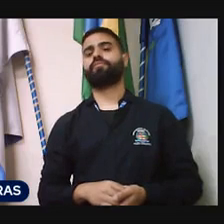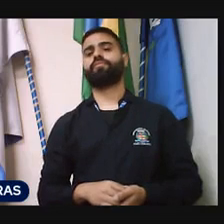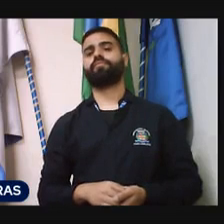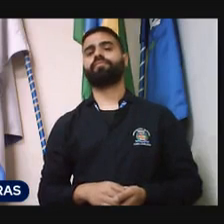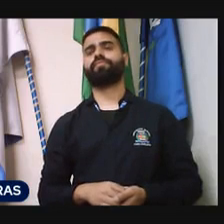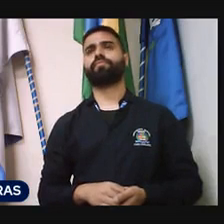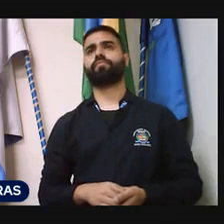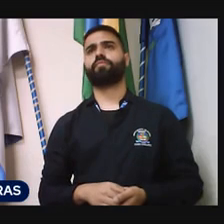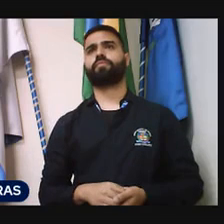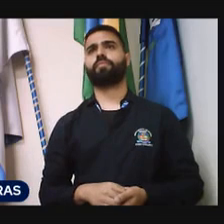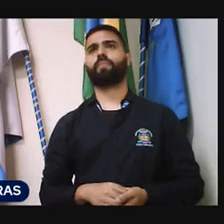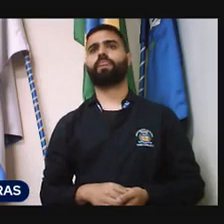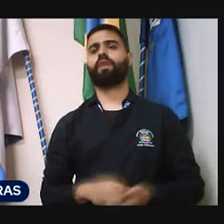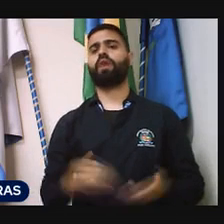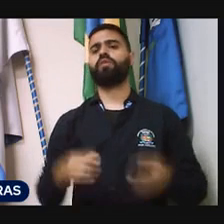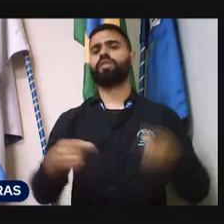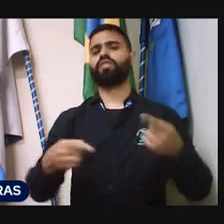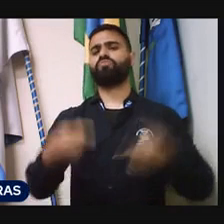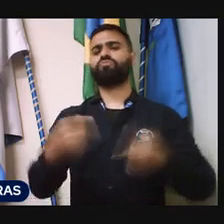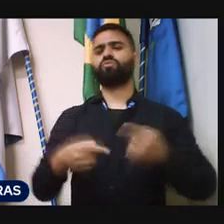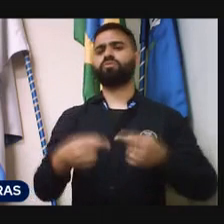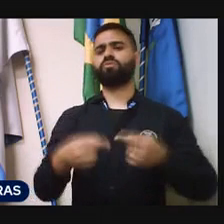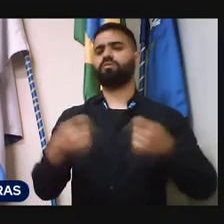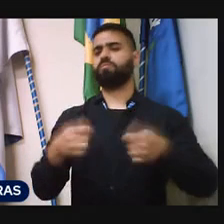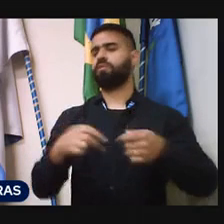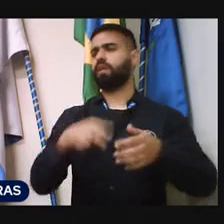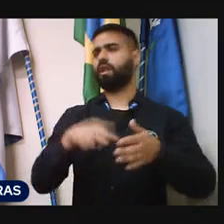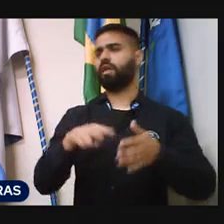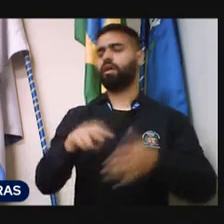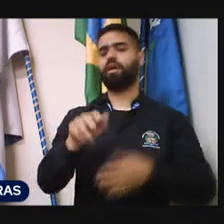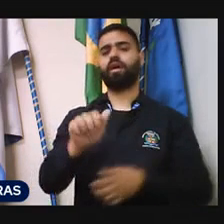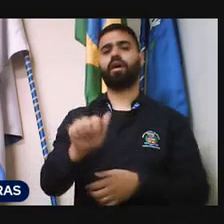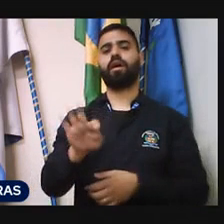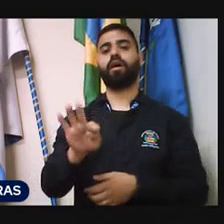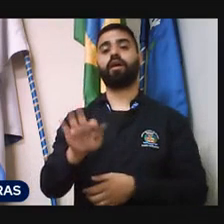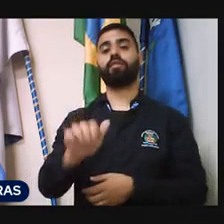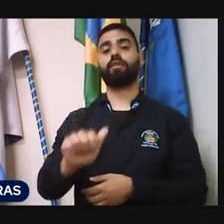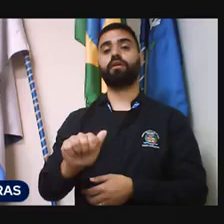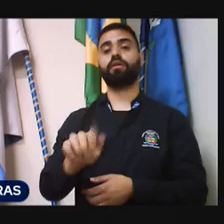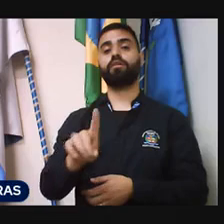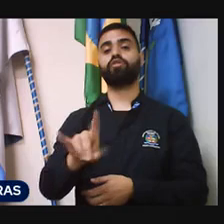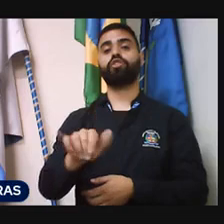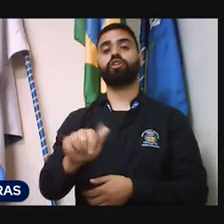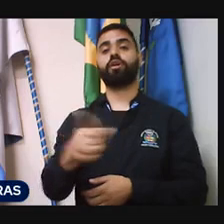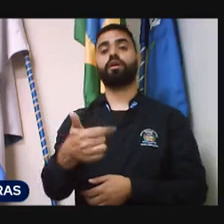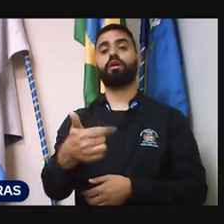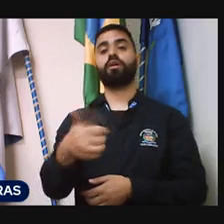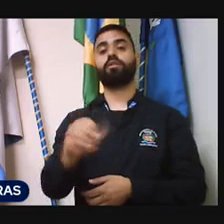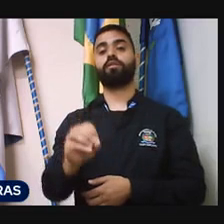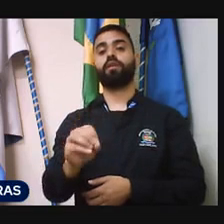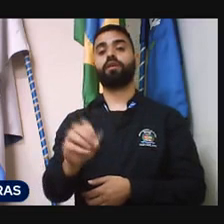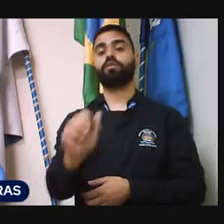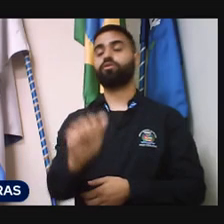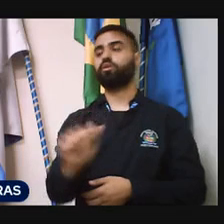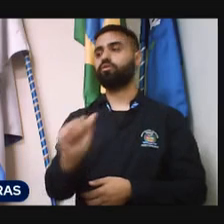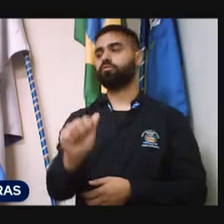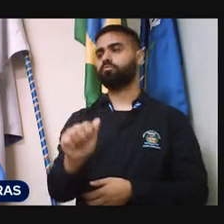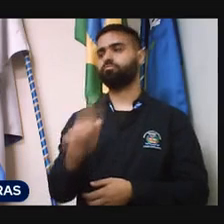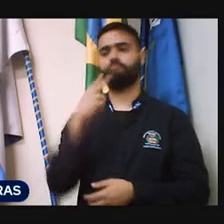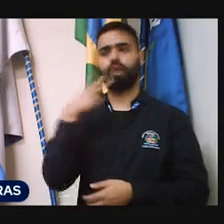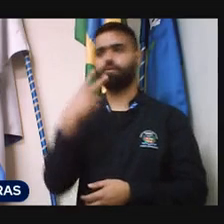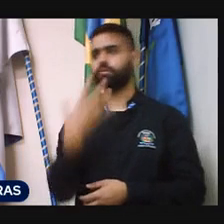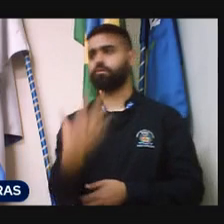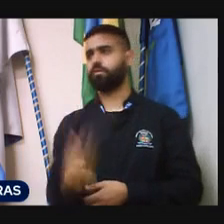está em discussão a dispensa da leitura da ata da sessão do dia dez de agosto de vereadores que